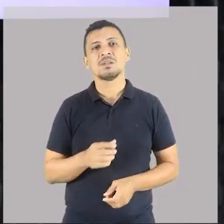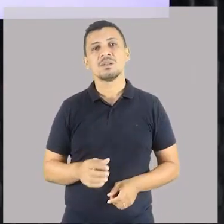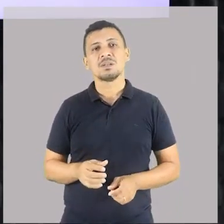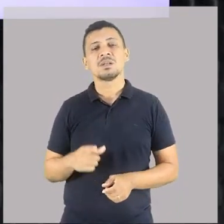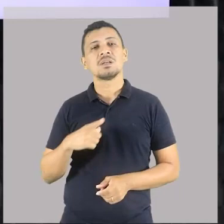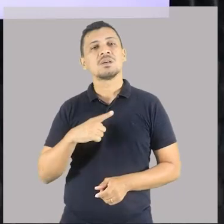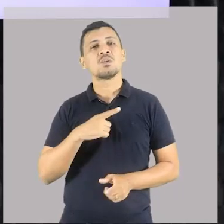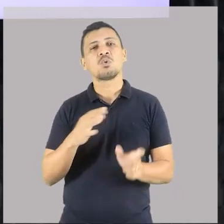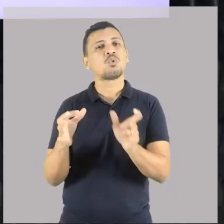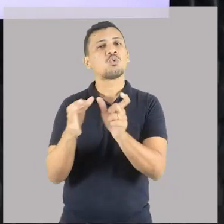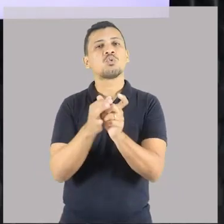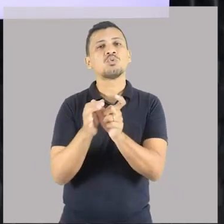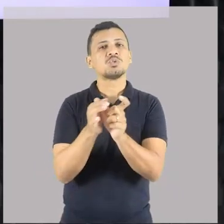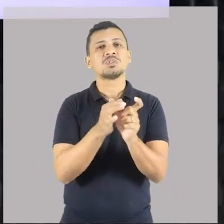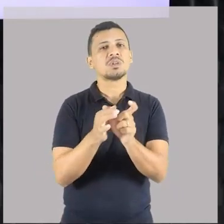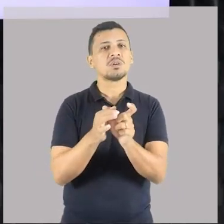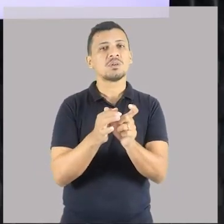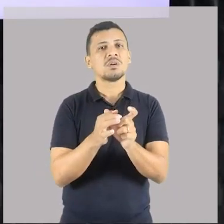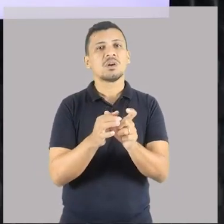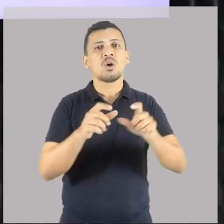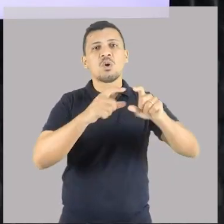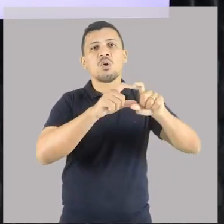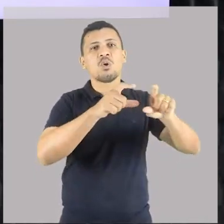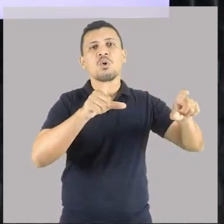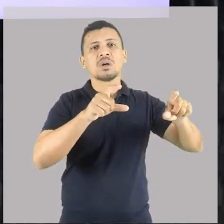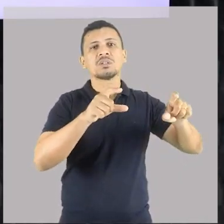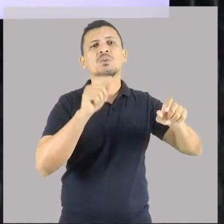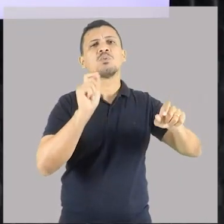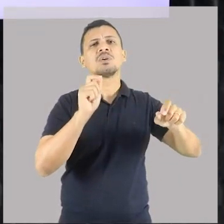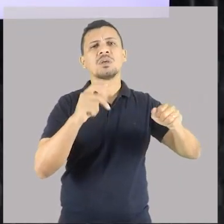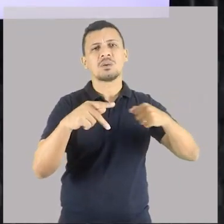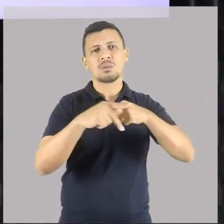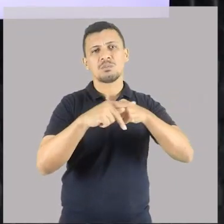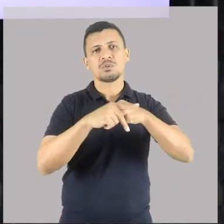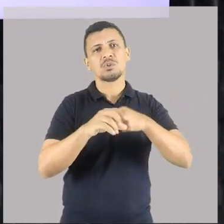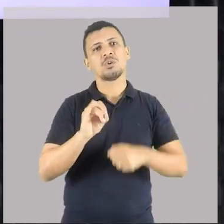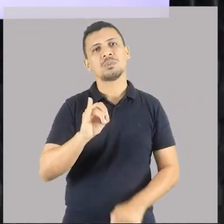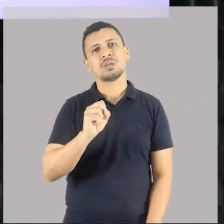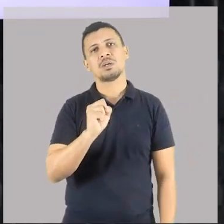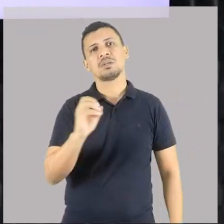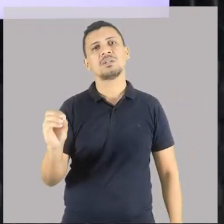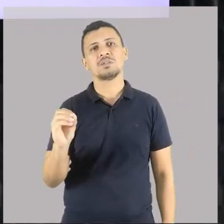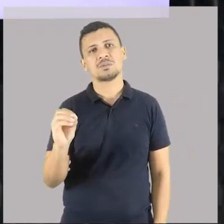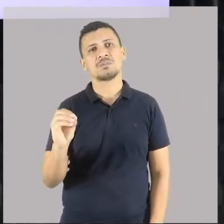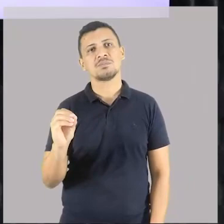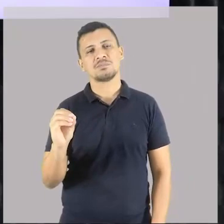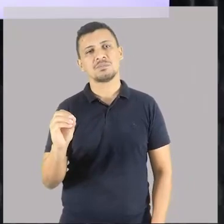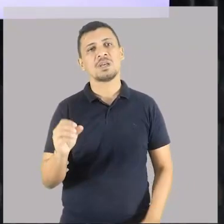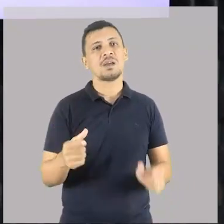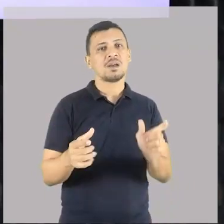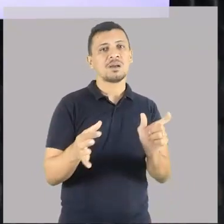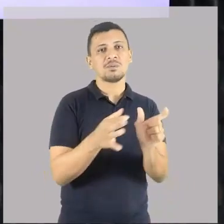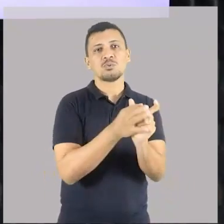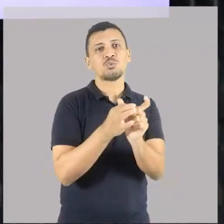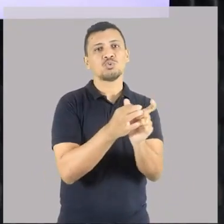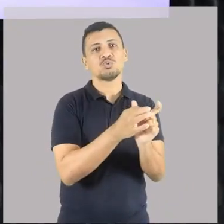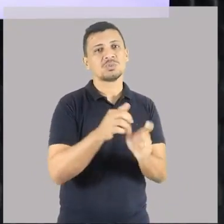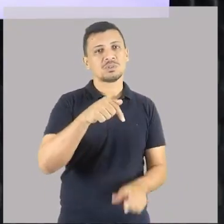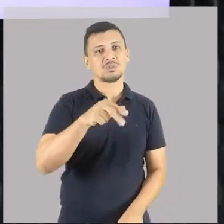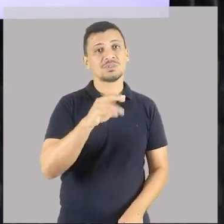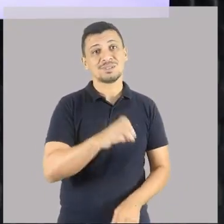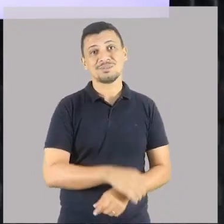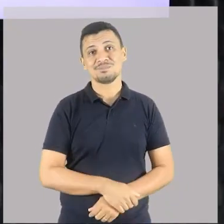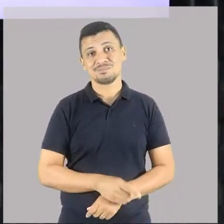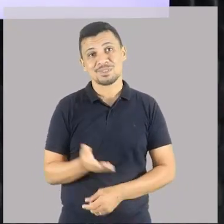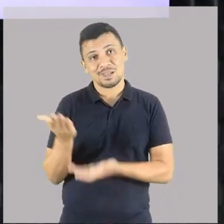puder substituir a oração toda pelo pronome isso. Aí a oração é substantiva e o que é condição integrante. E é essa brincadeira que você